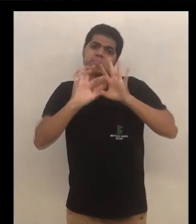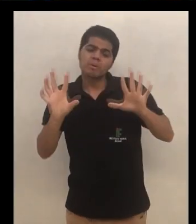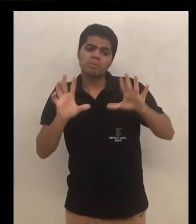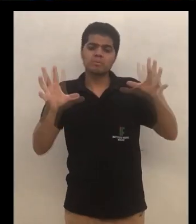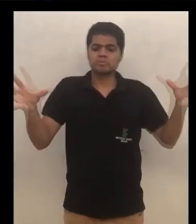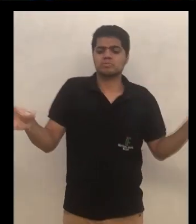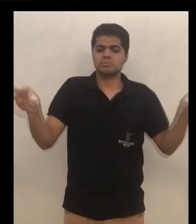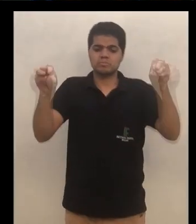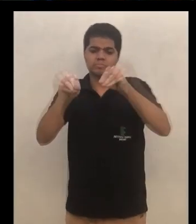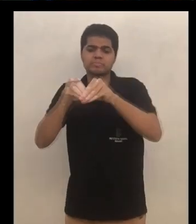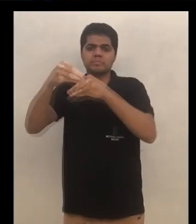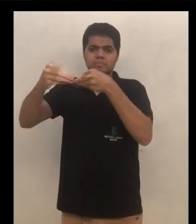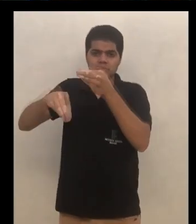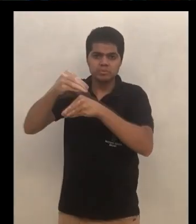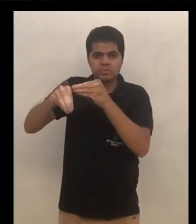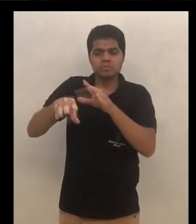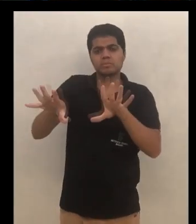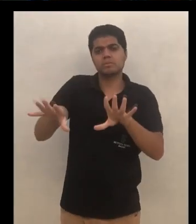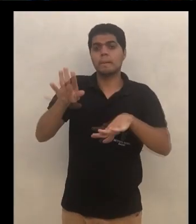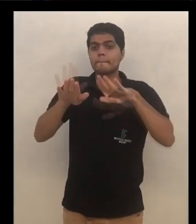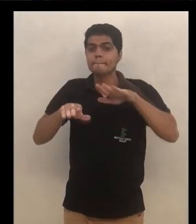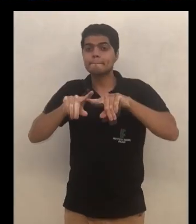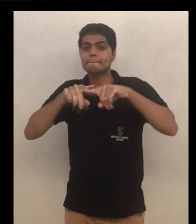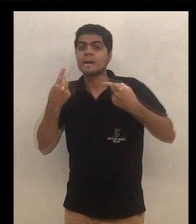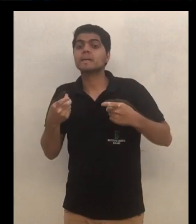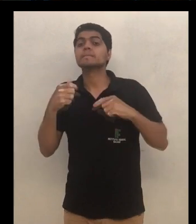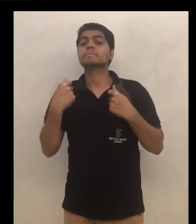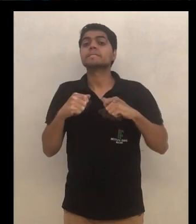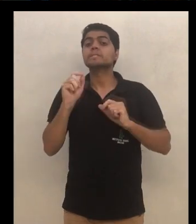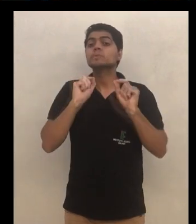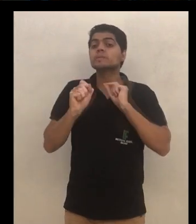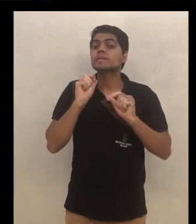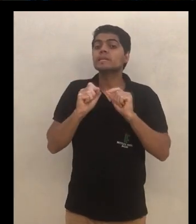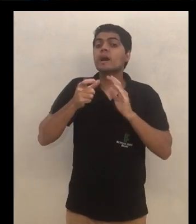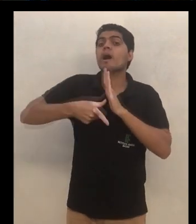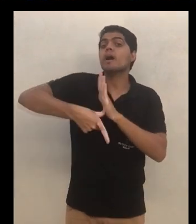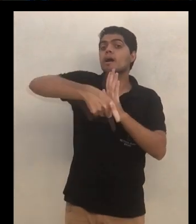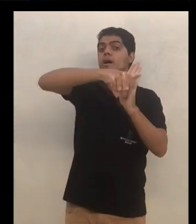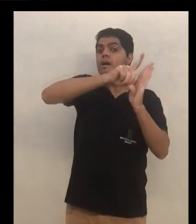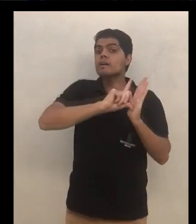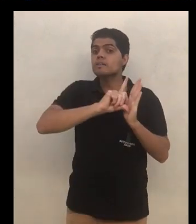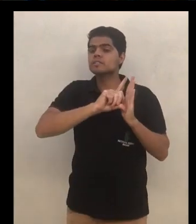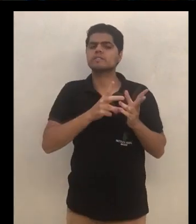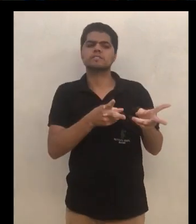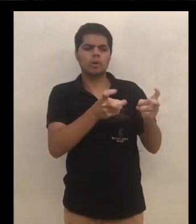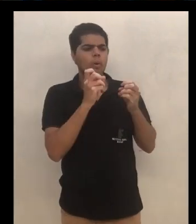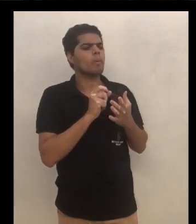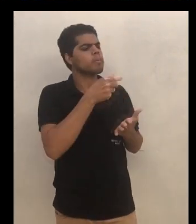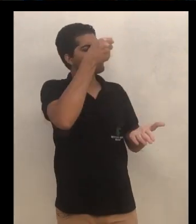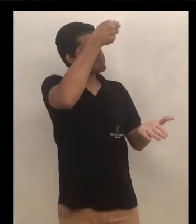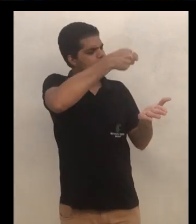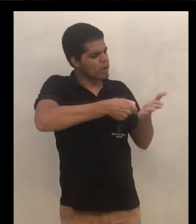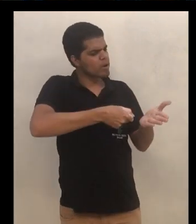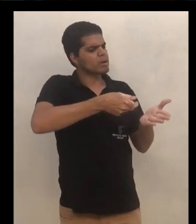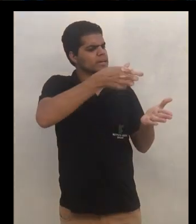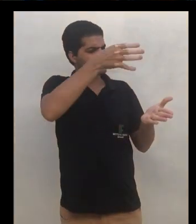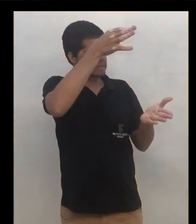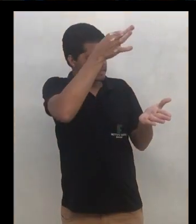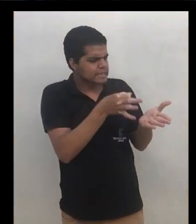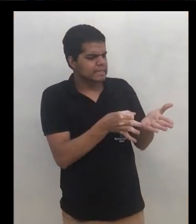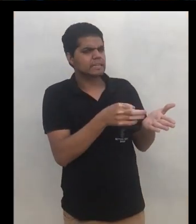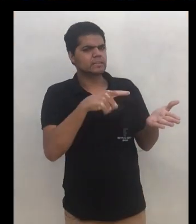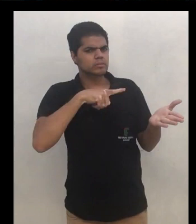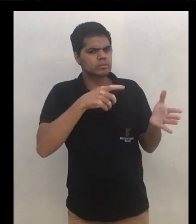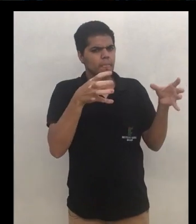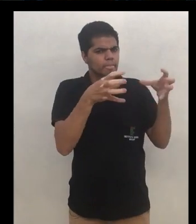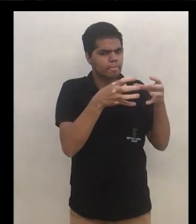seja orgânico, certo? Somente você precisa fazer o quê? Ser aprovado que você vai comprar o animal em um sistema